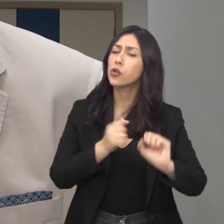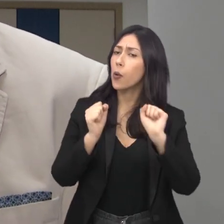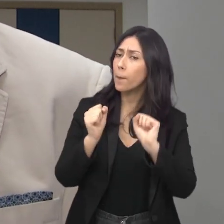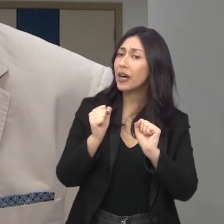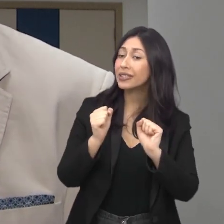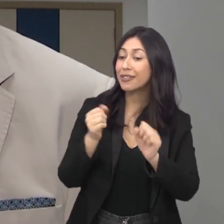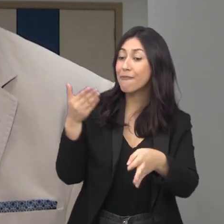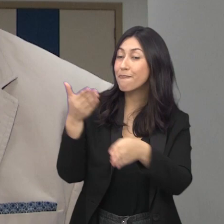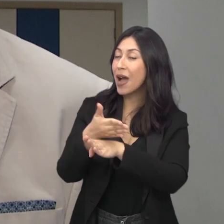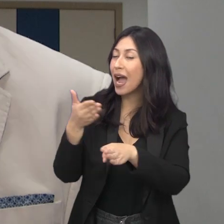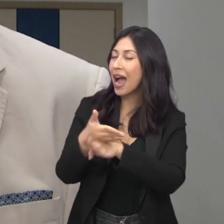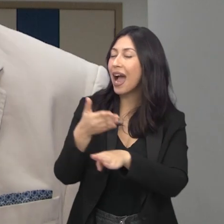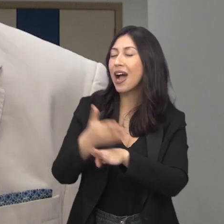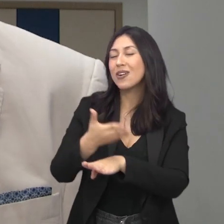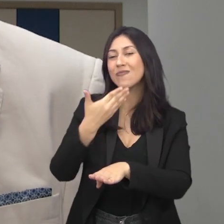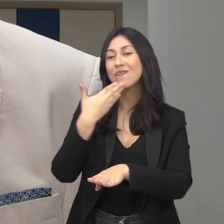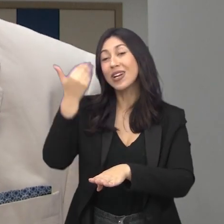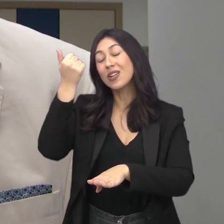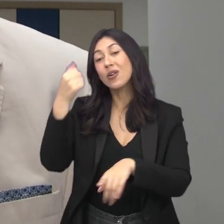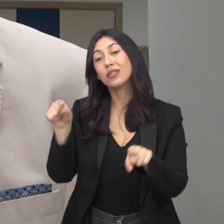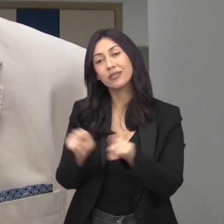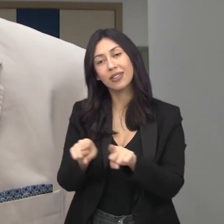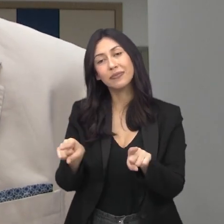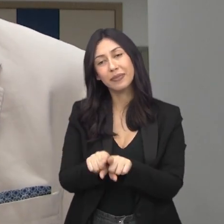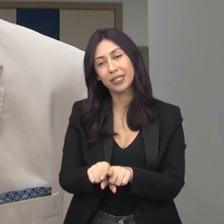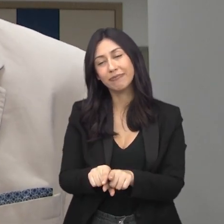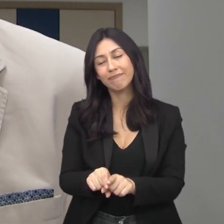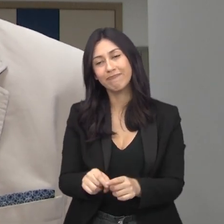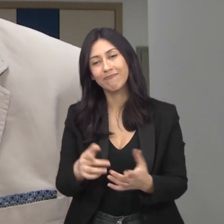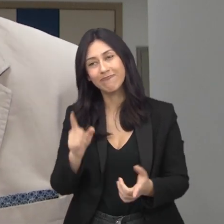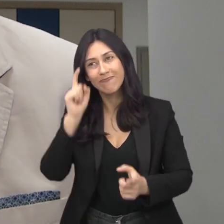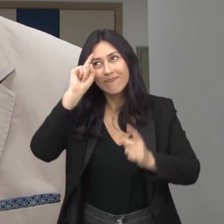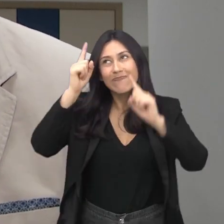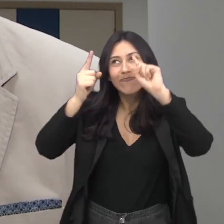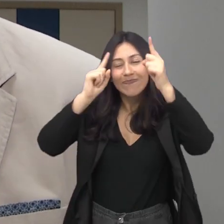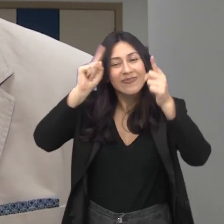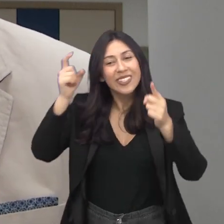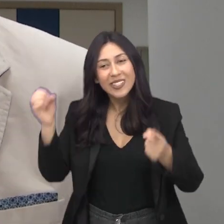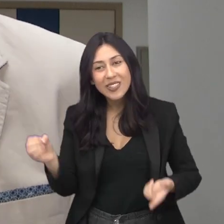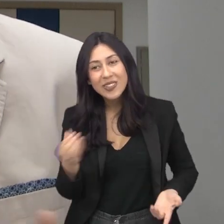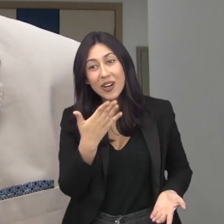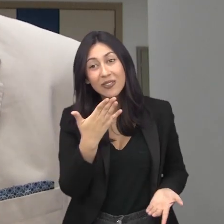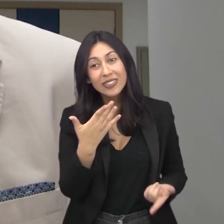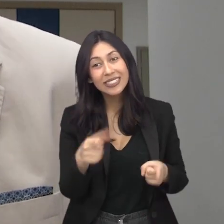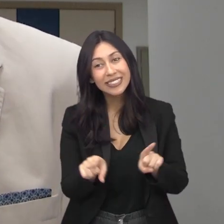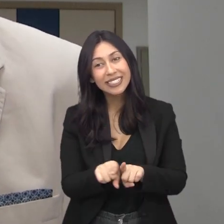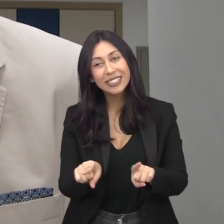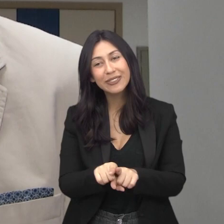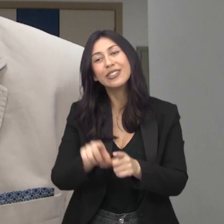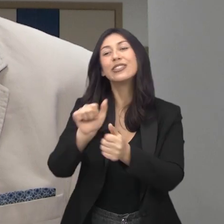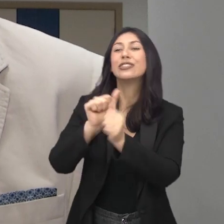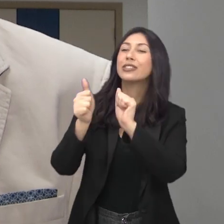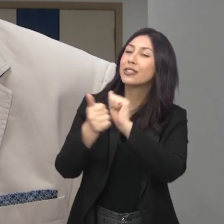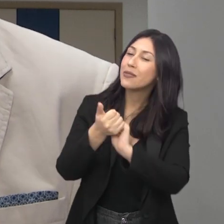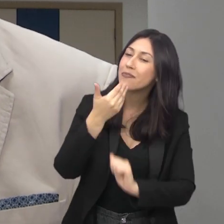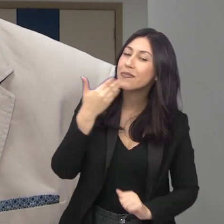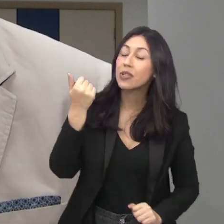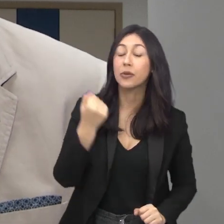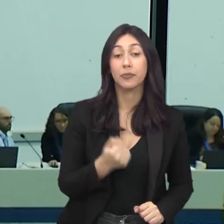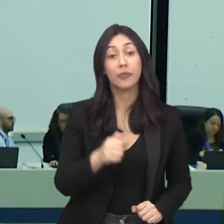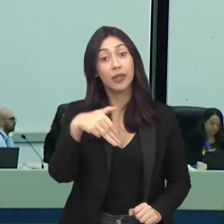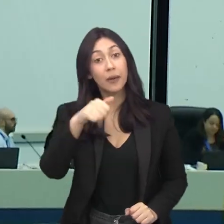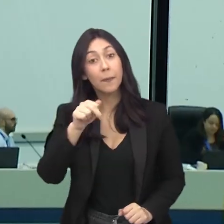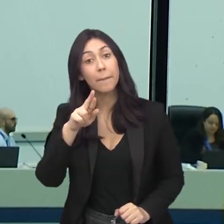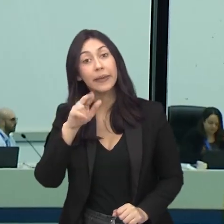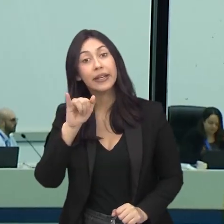gente possa ter uma participação maior e, lógico, participação maior, mais ideias e melhor chance de modificar a